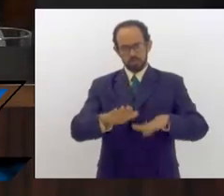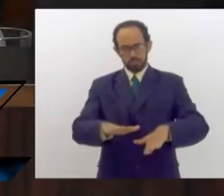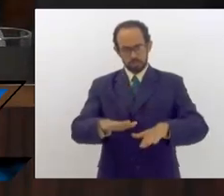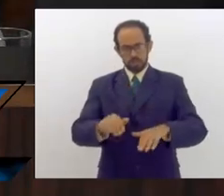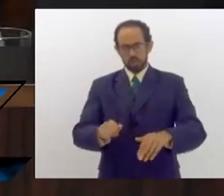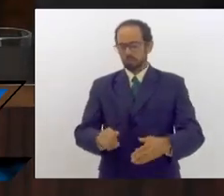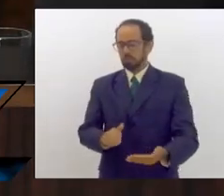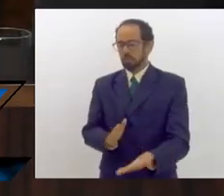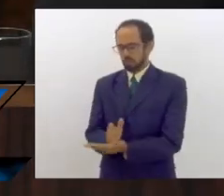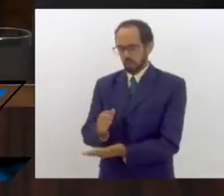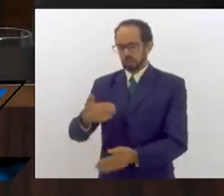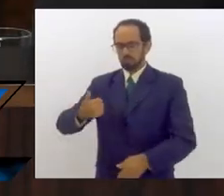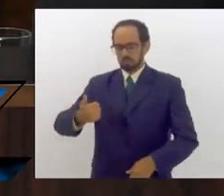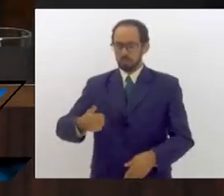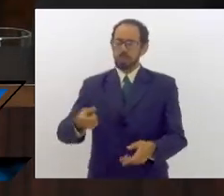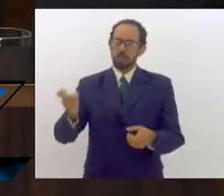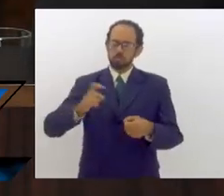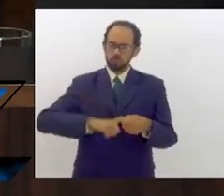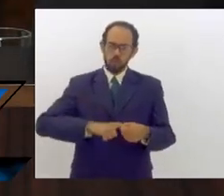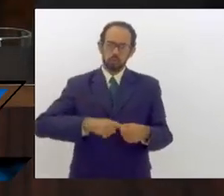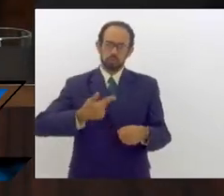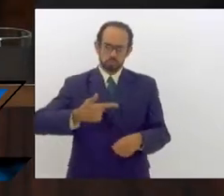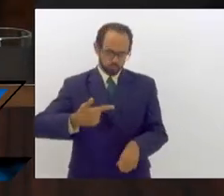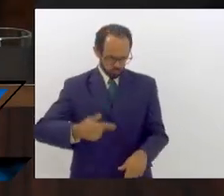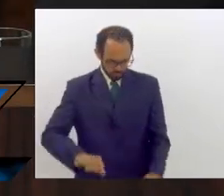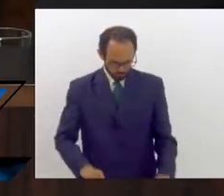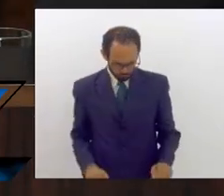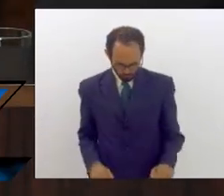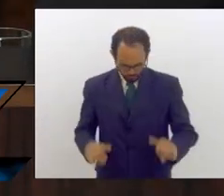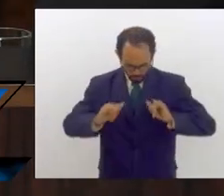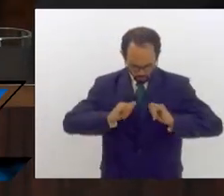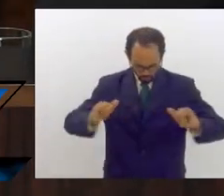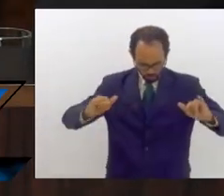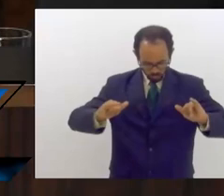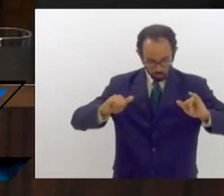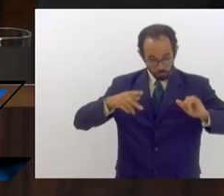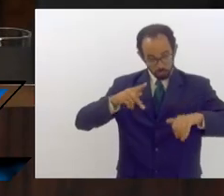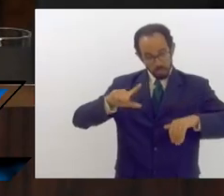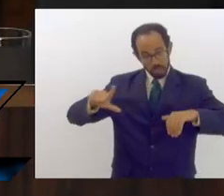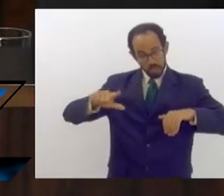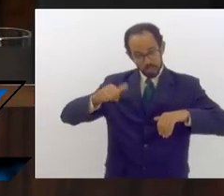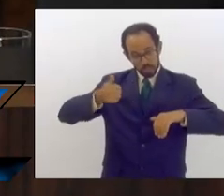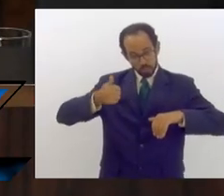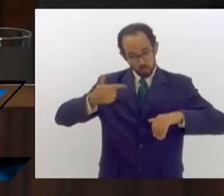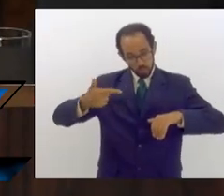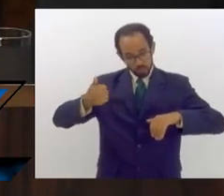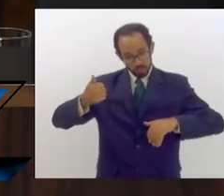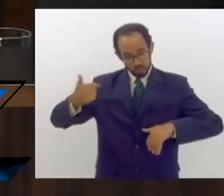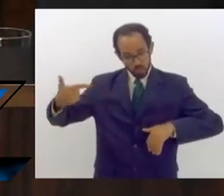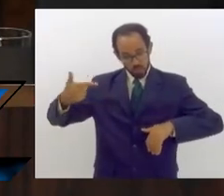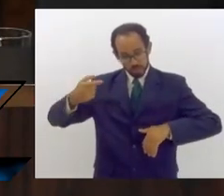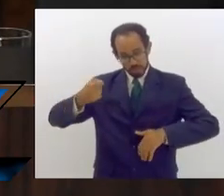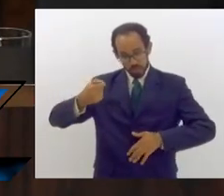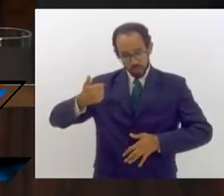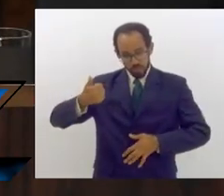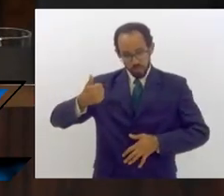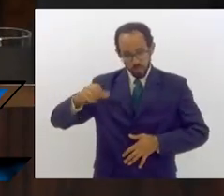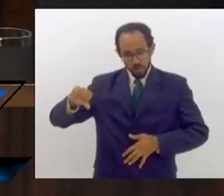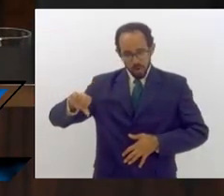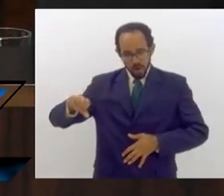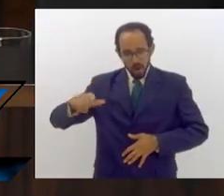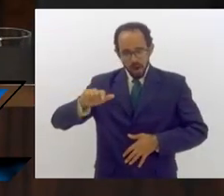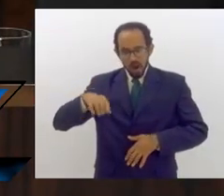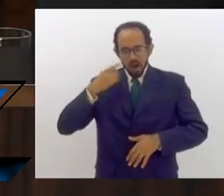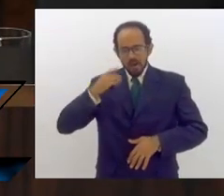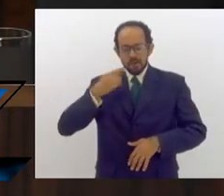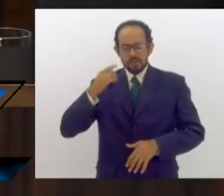aprovado primeira retorna e segundo anuncie projeto de lei número 12 12 2019 de autoria Deputado